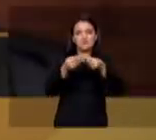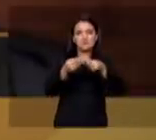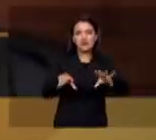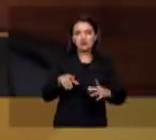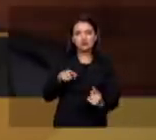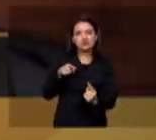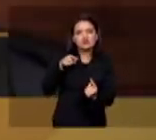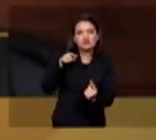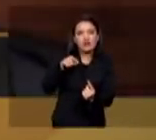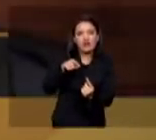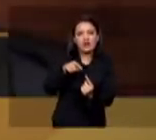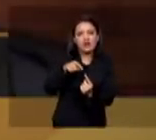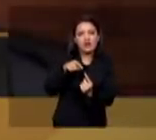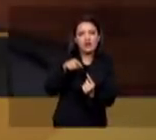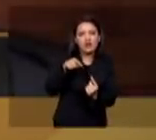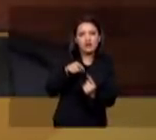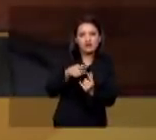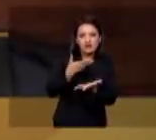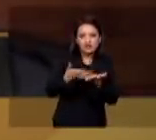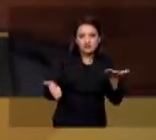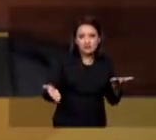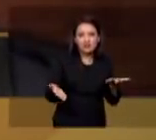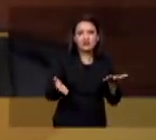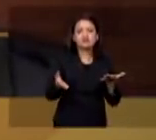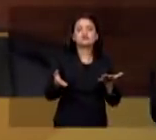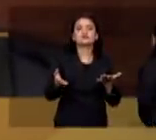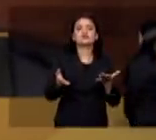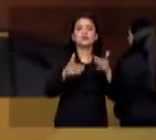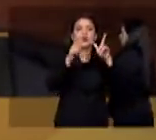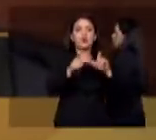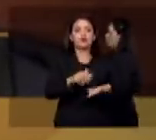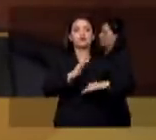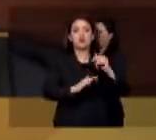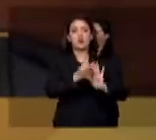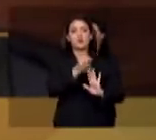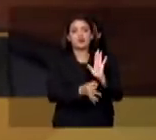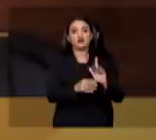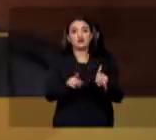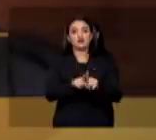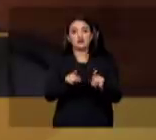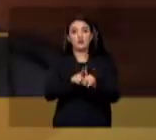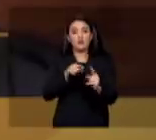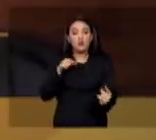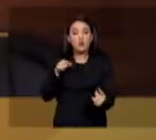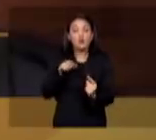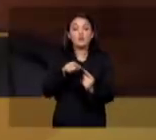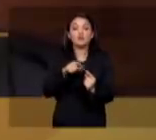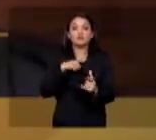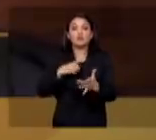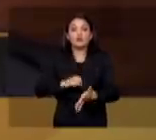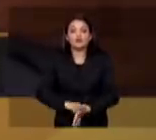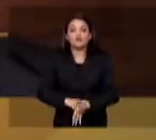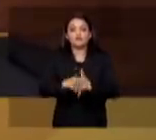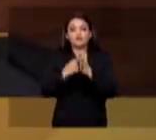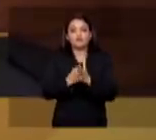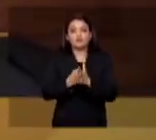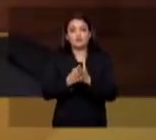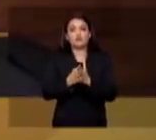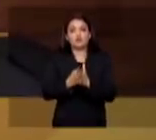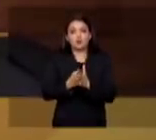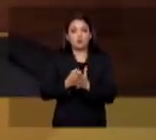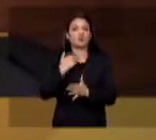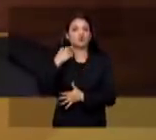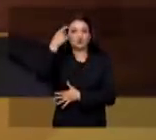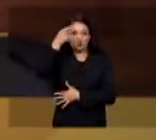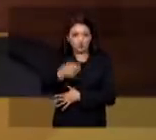inerente à definição do juízo competente e da verificação das causas de impedimento ou suspeição